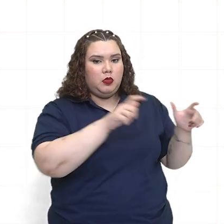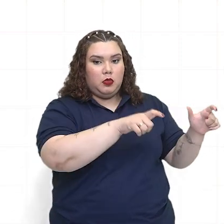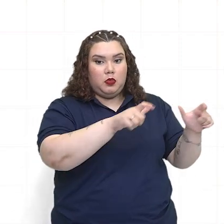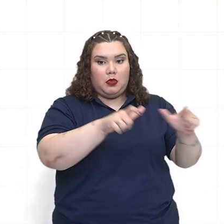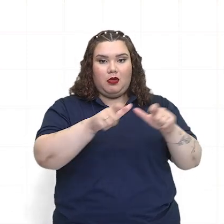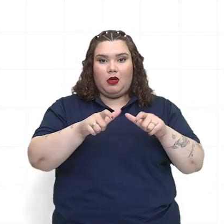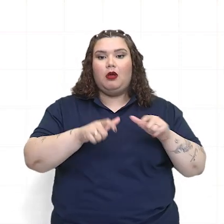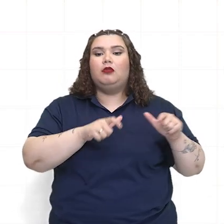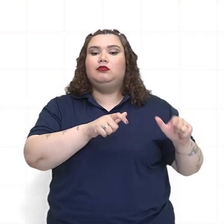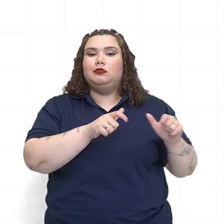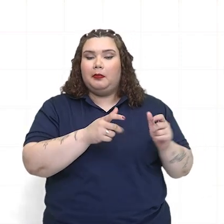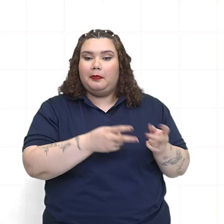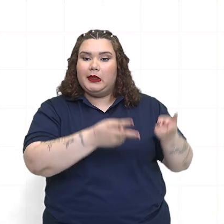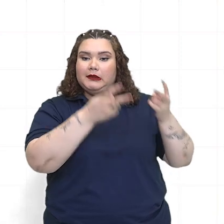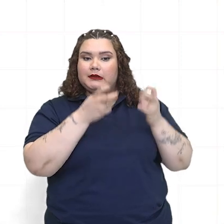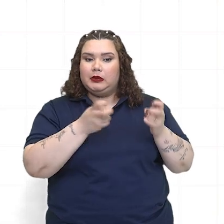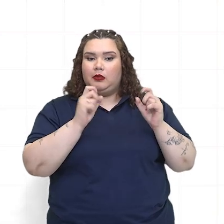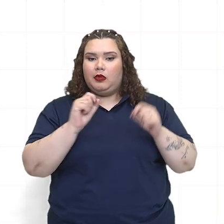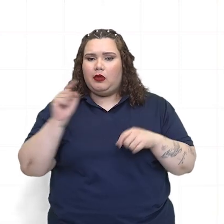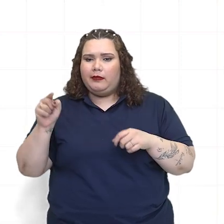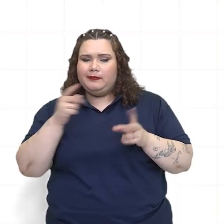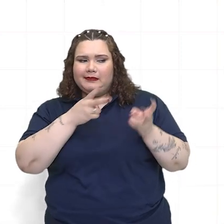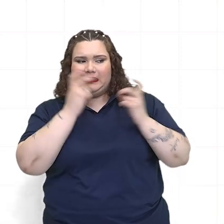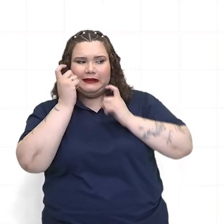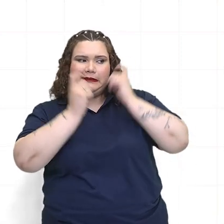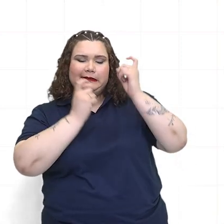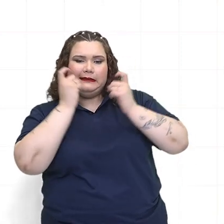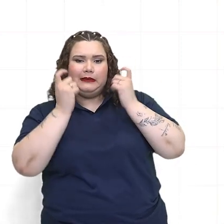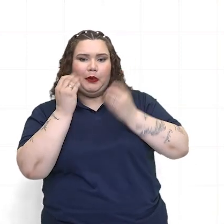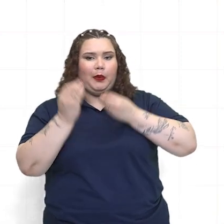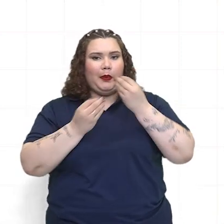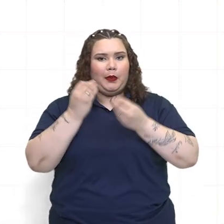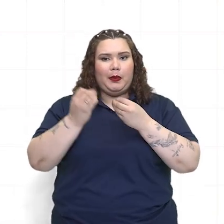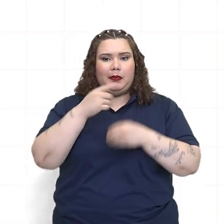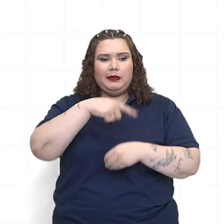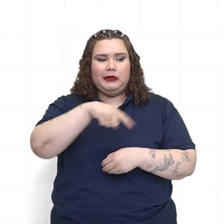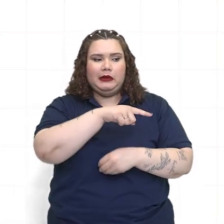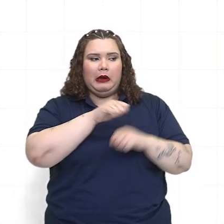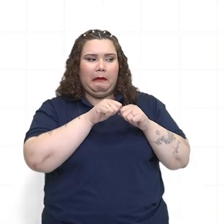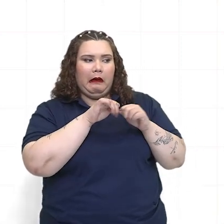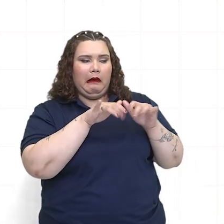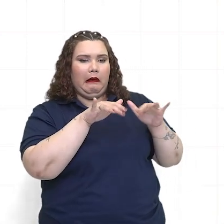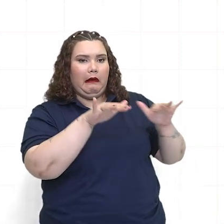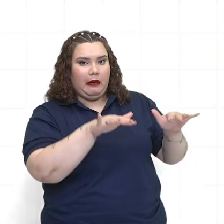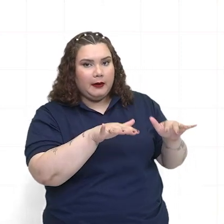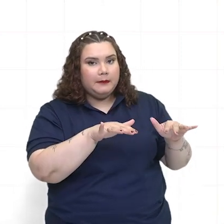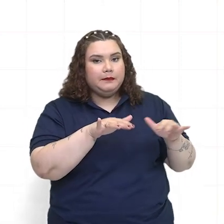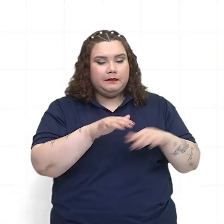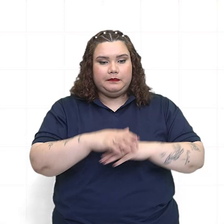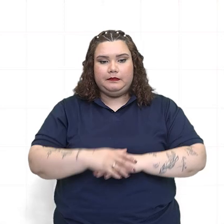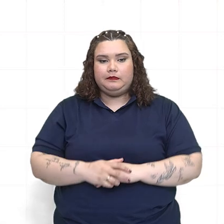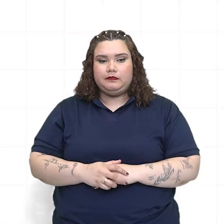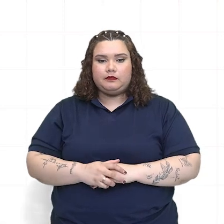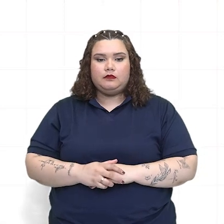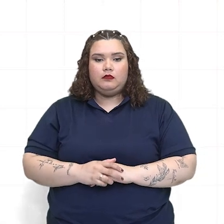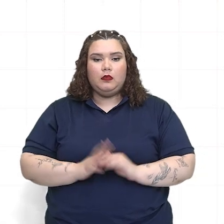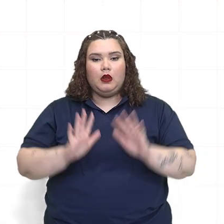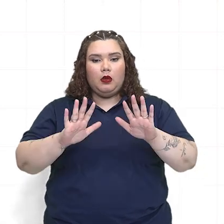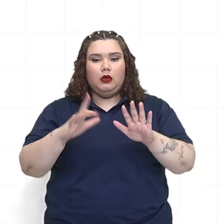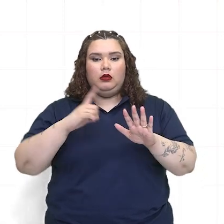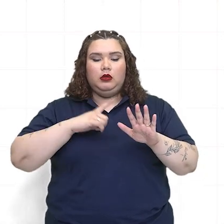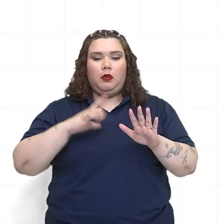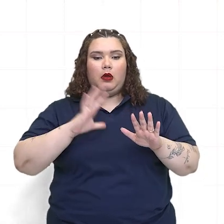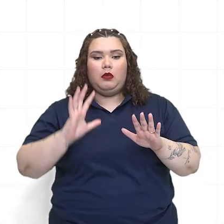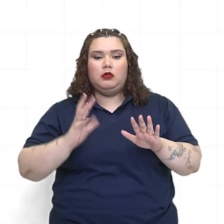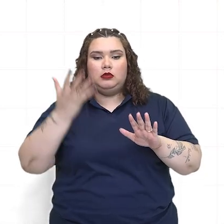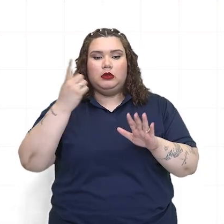para outros lugares, o que era visto com preocupação por parte dos dirigentes da Igreja Bizantina. Temos,